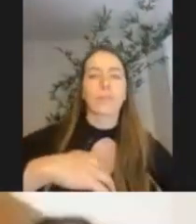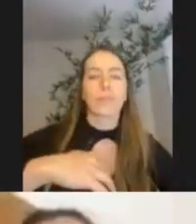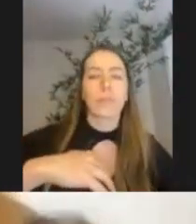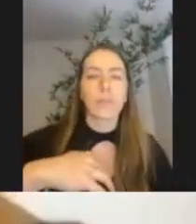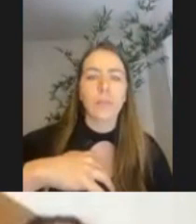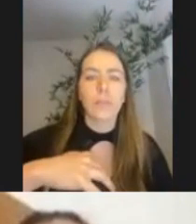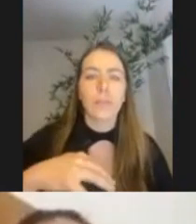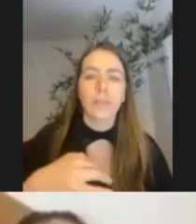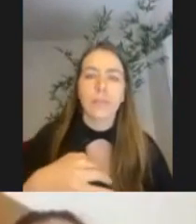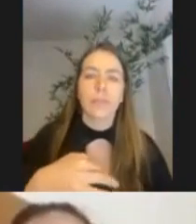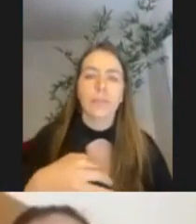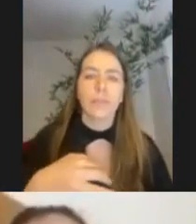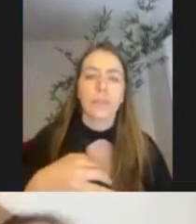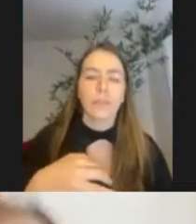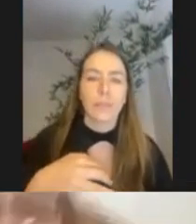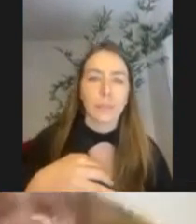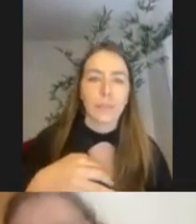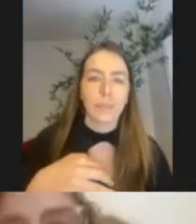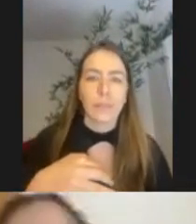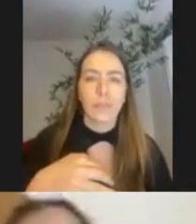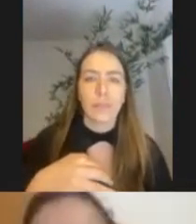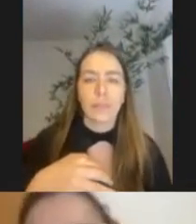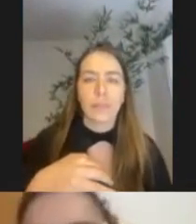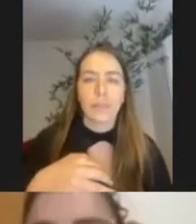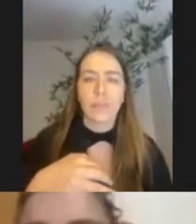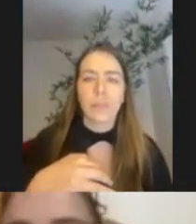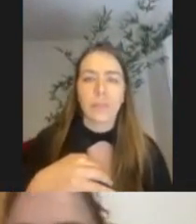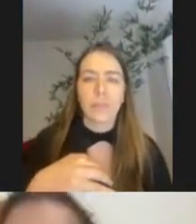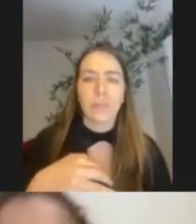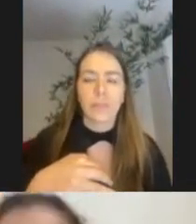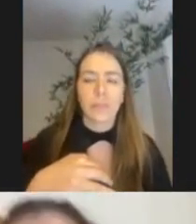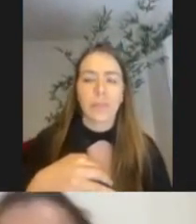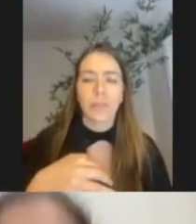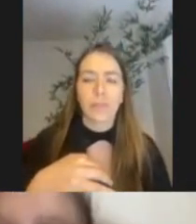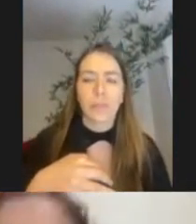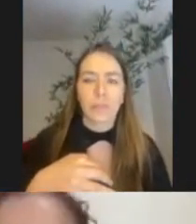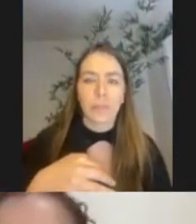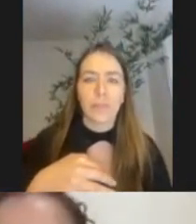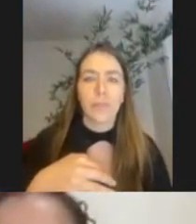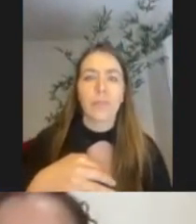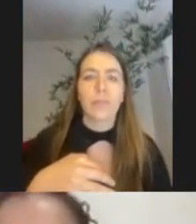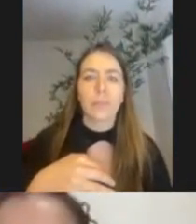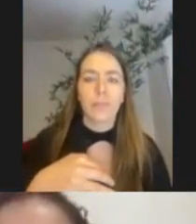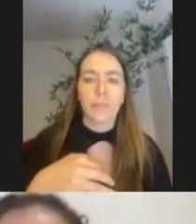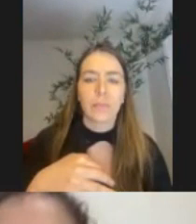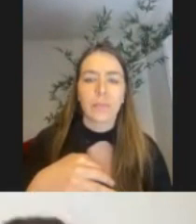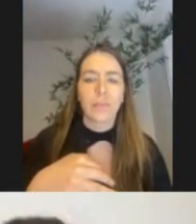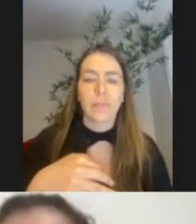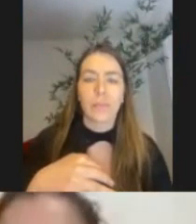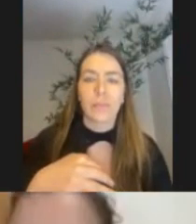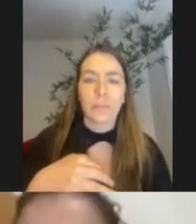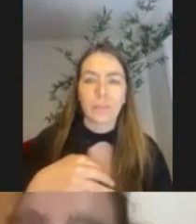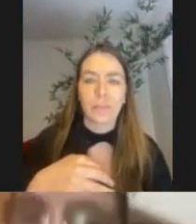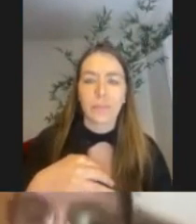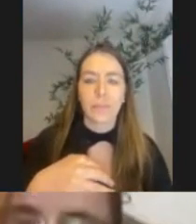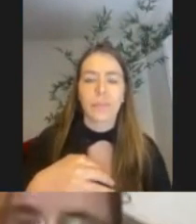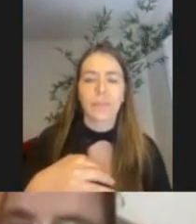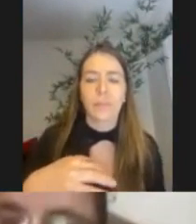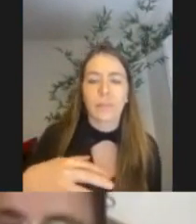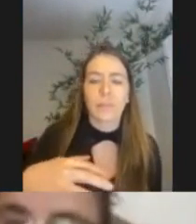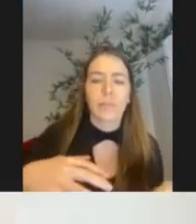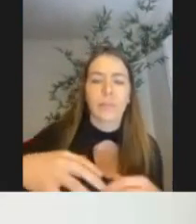eles são low carb. O leite não é low carb porque ele tem carboidrato livre e o próprio leite ele produz insulina, tá? Então,